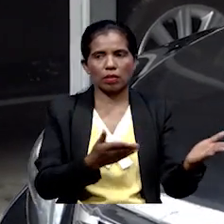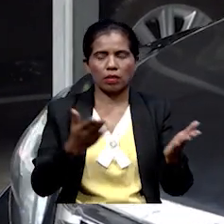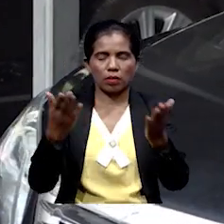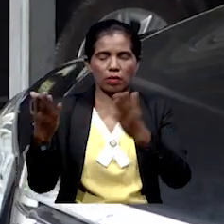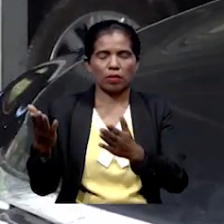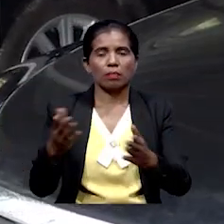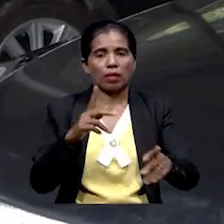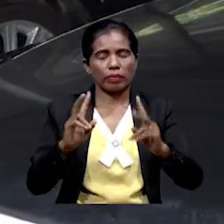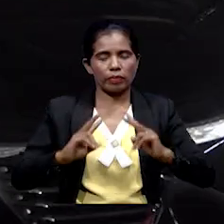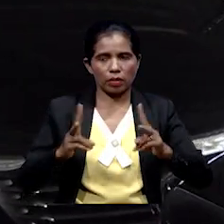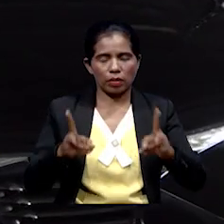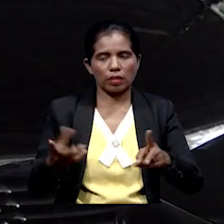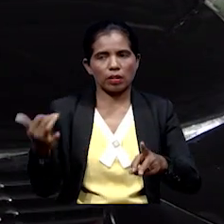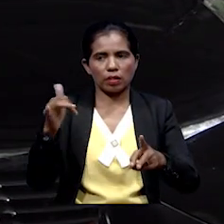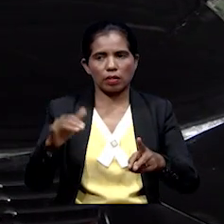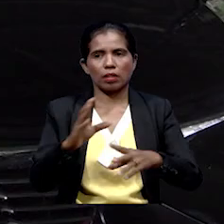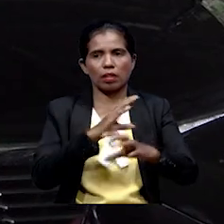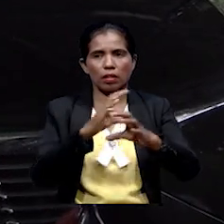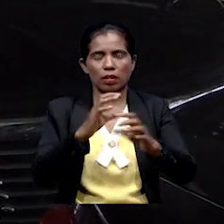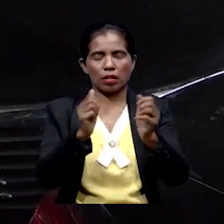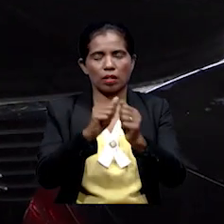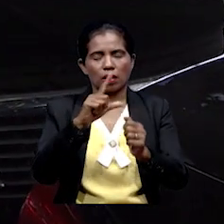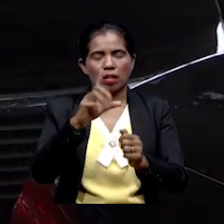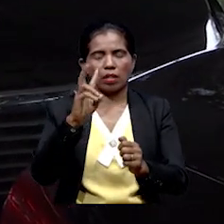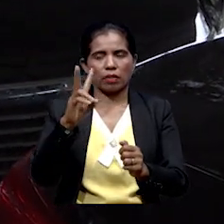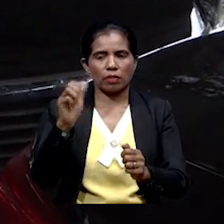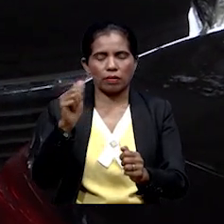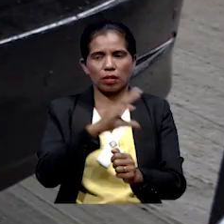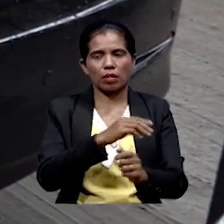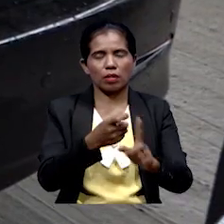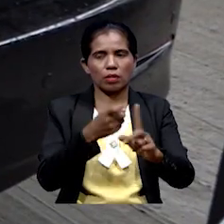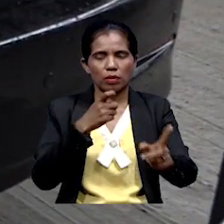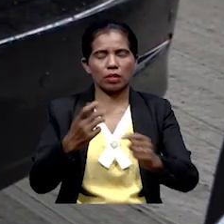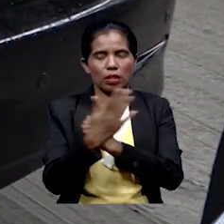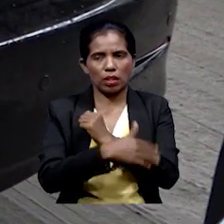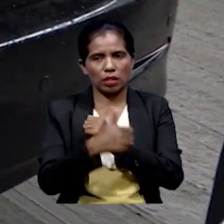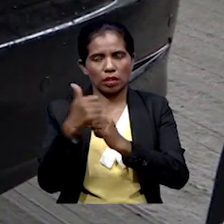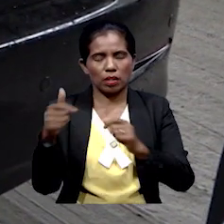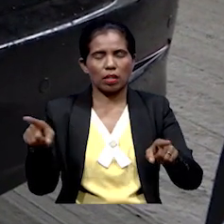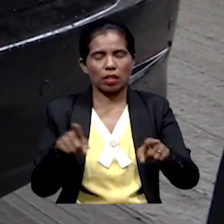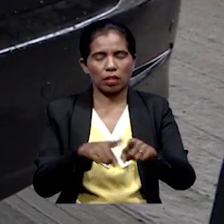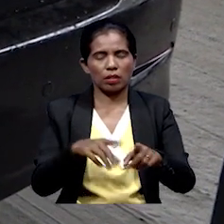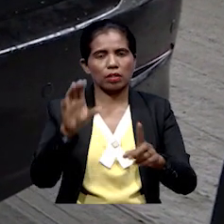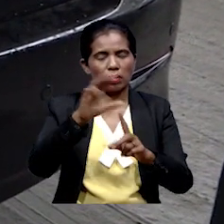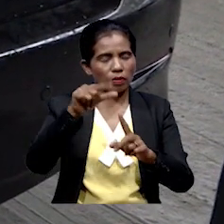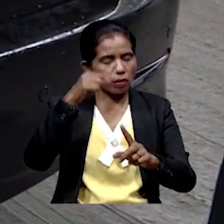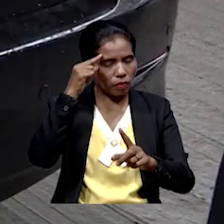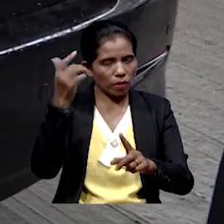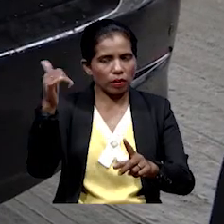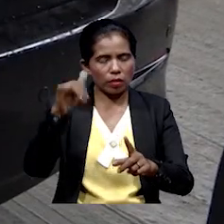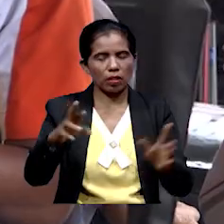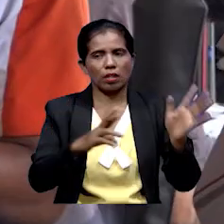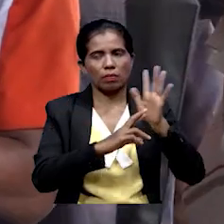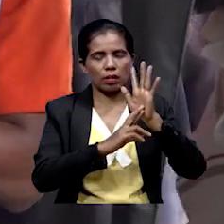VVIP, no VIP, no careta Alphard, prepara para delegação Sira Rússia Irai Leor, hanesan sefe governo Sira, nia